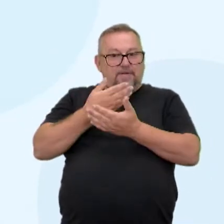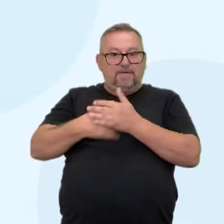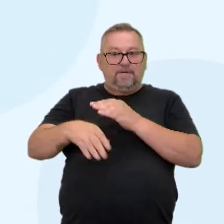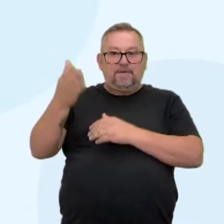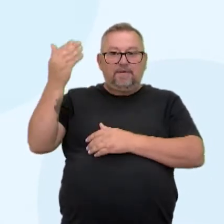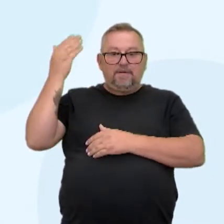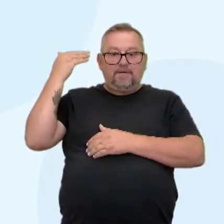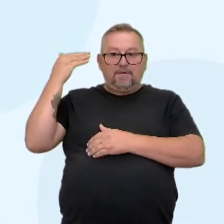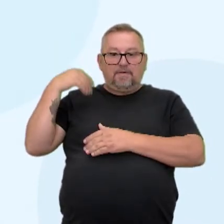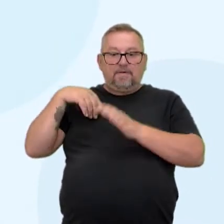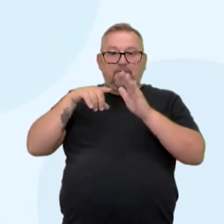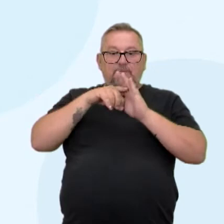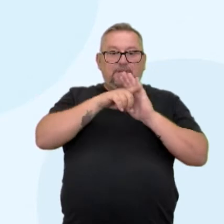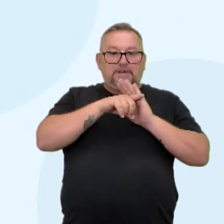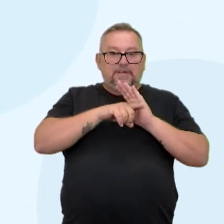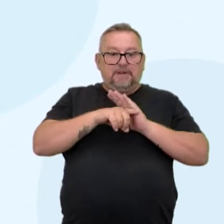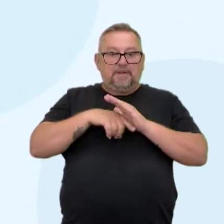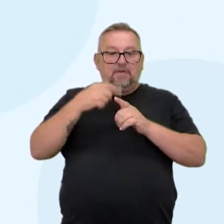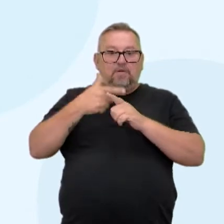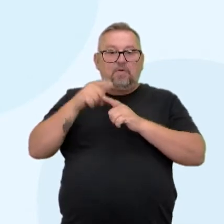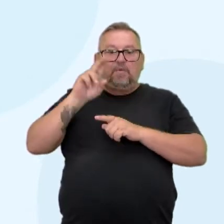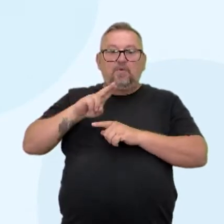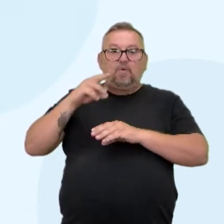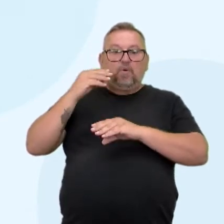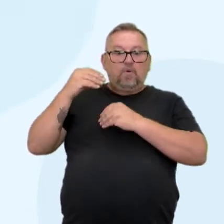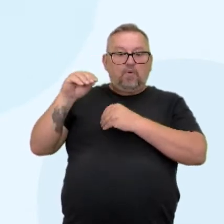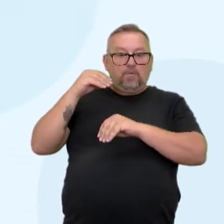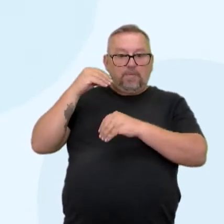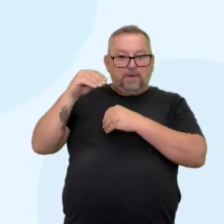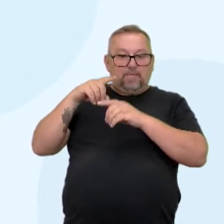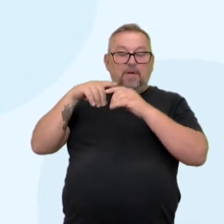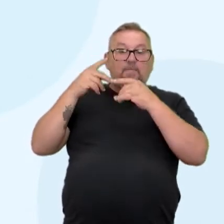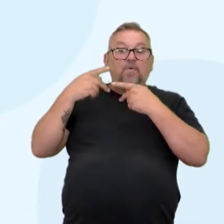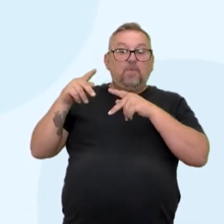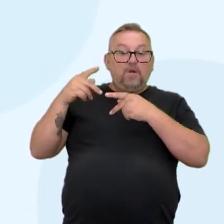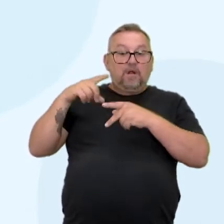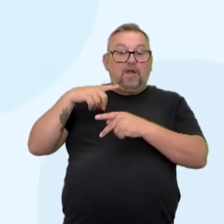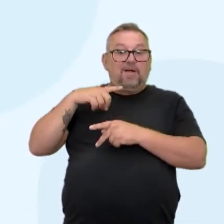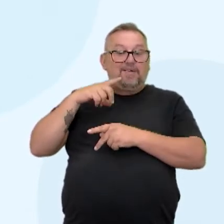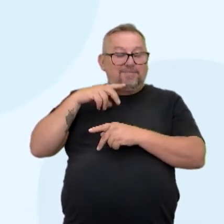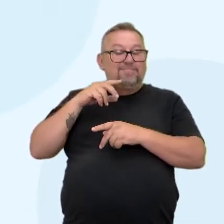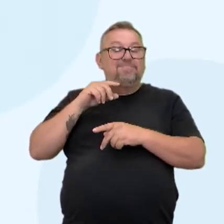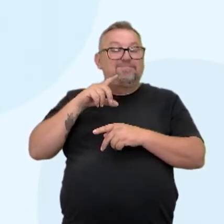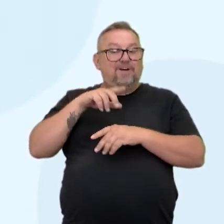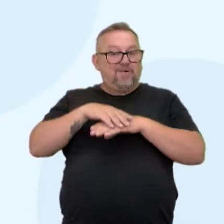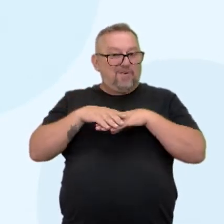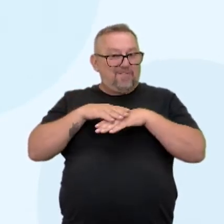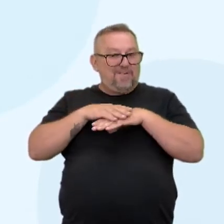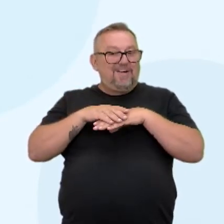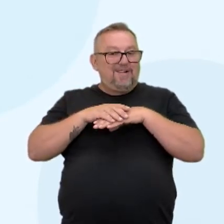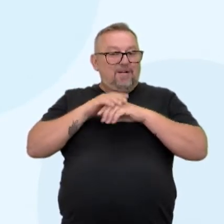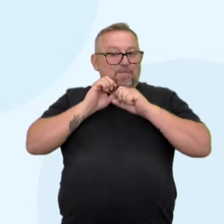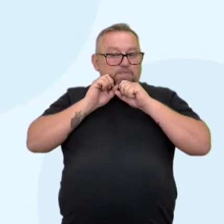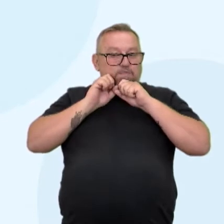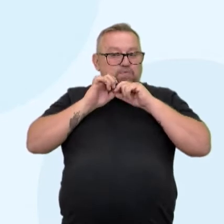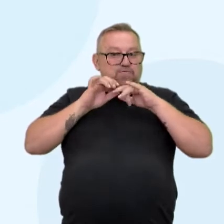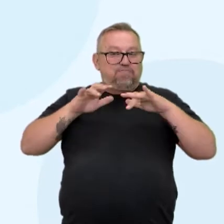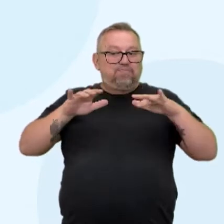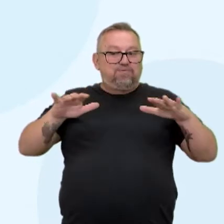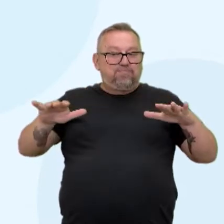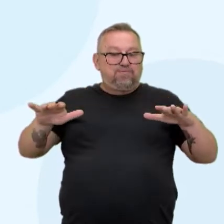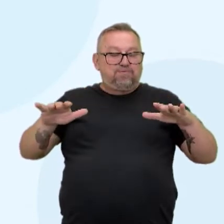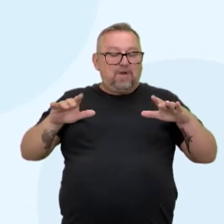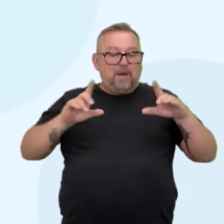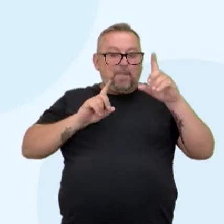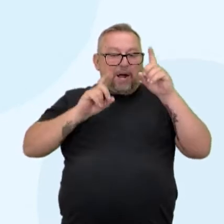passada. Pesquisamos e refletimos sobre o uso do meme na publicidade. Tivemos uma conversa sobre viralização e a paródia, não